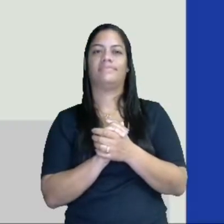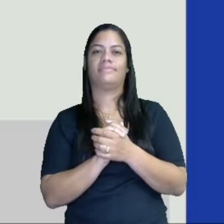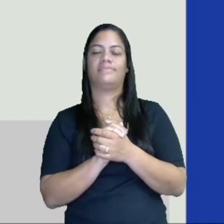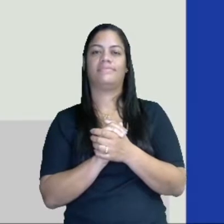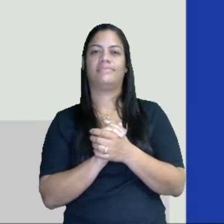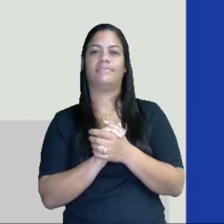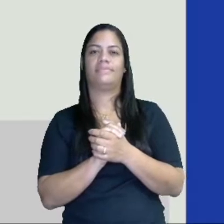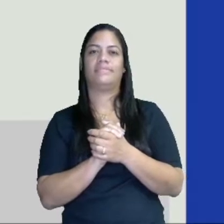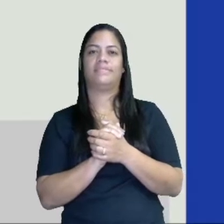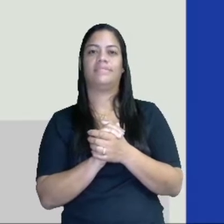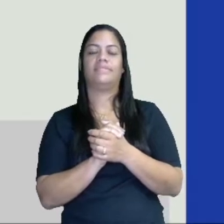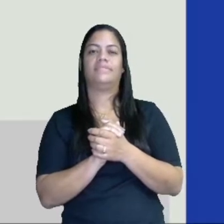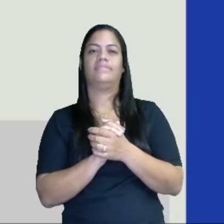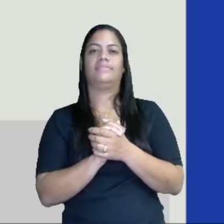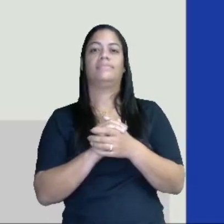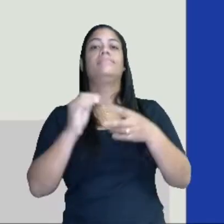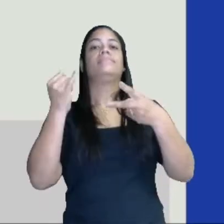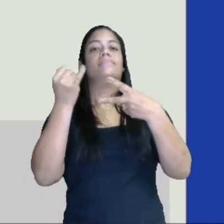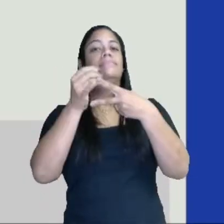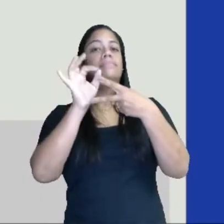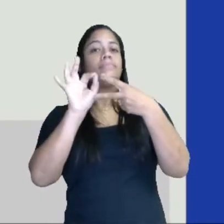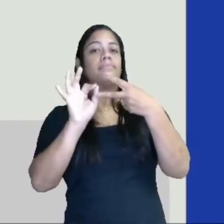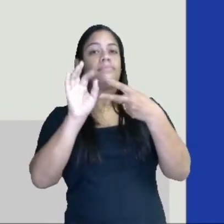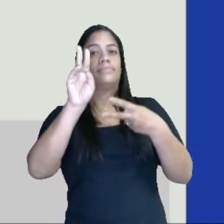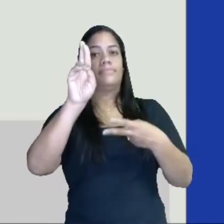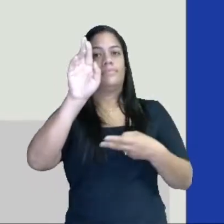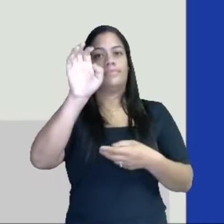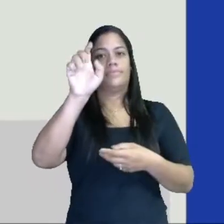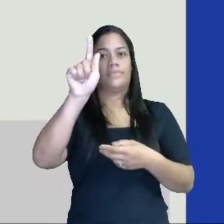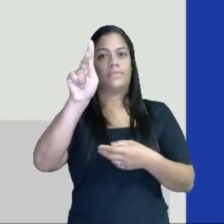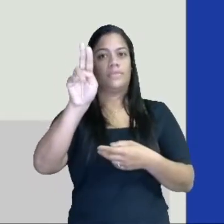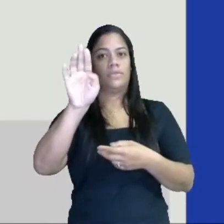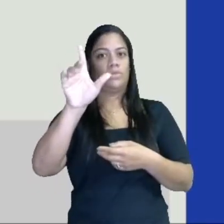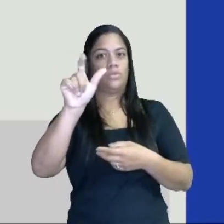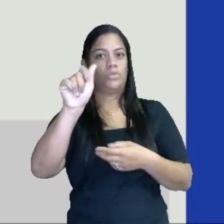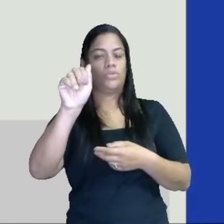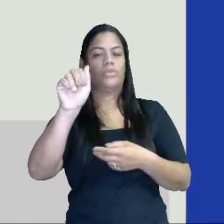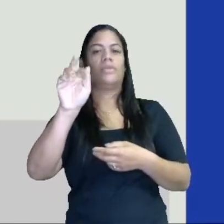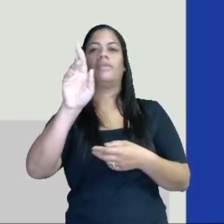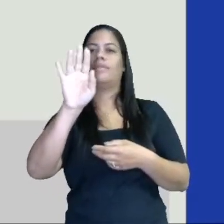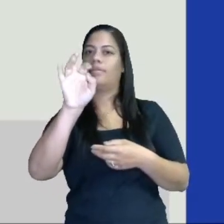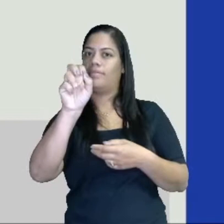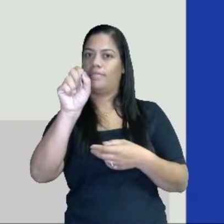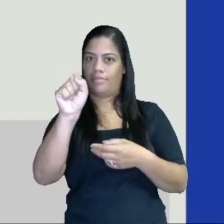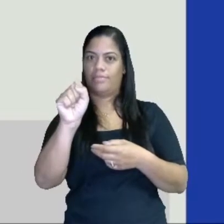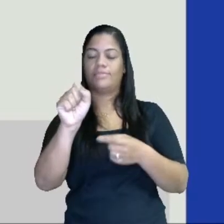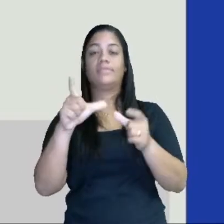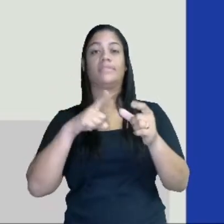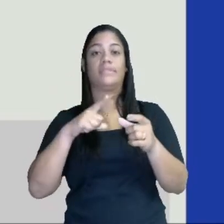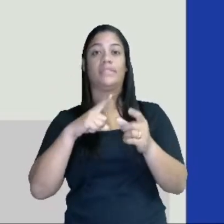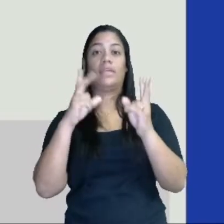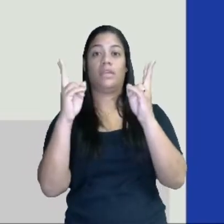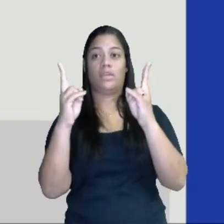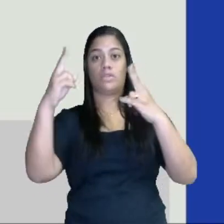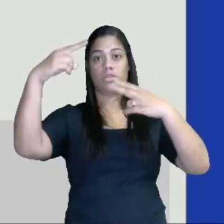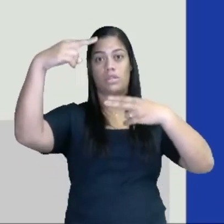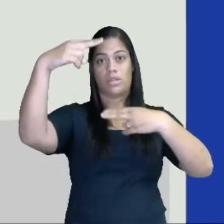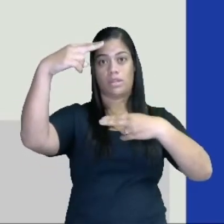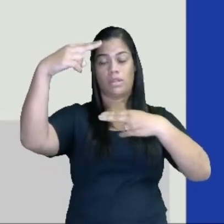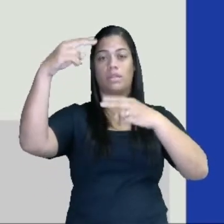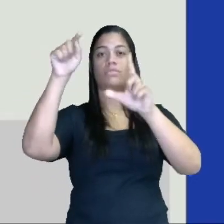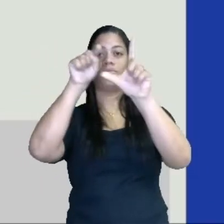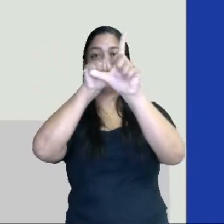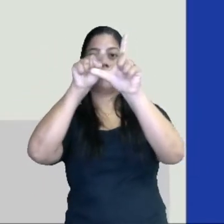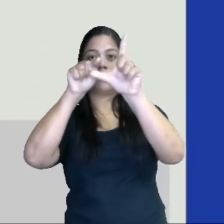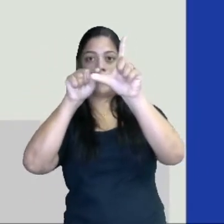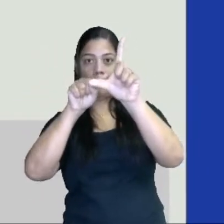Os polígonos convexos são regulares quando apresentam os lados e os ângulos congruentes, ou seja, são ao